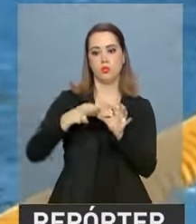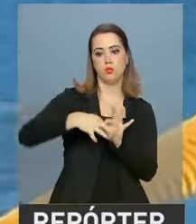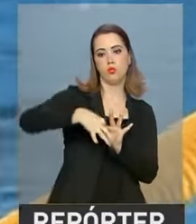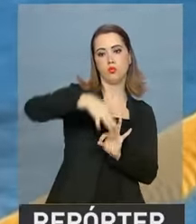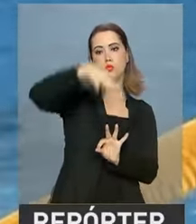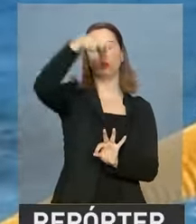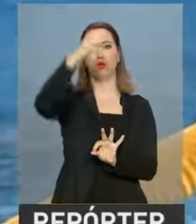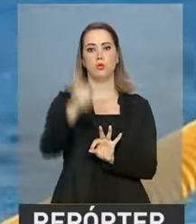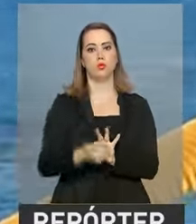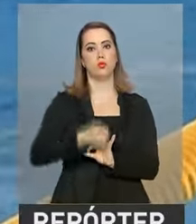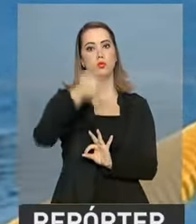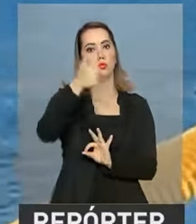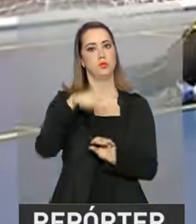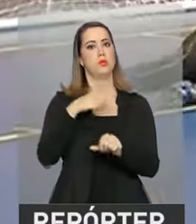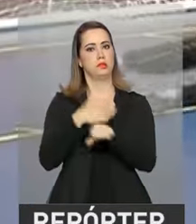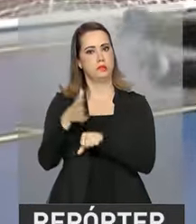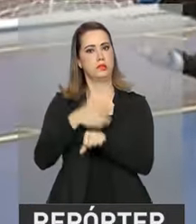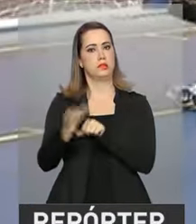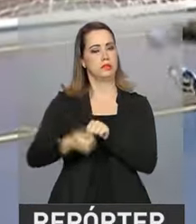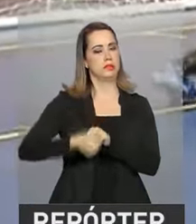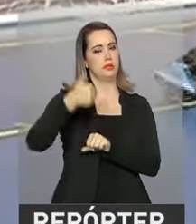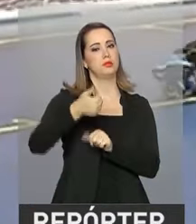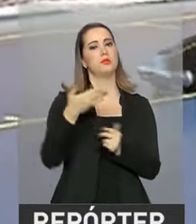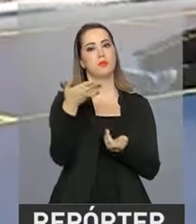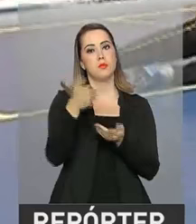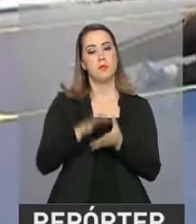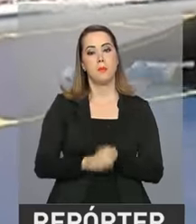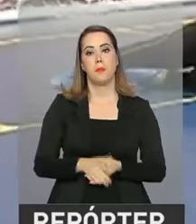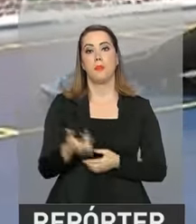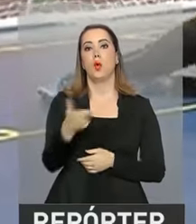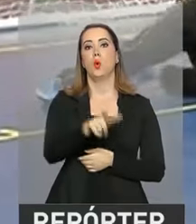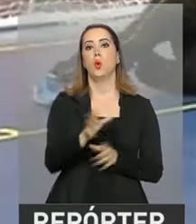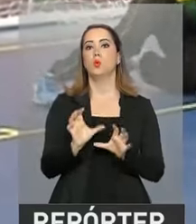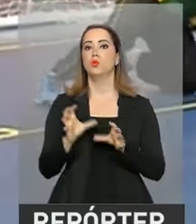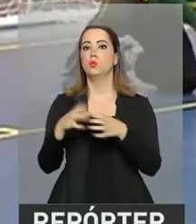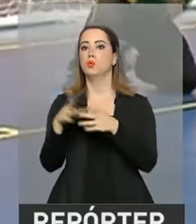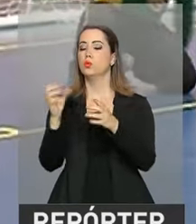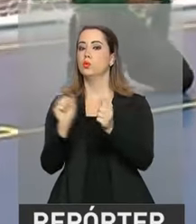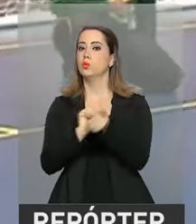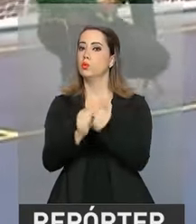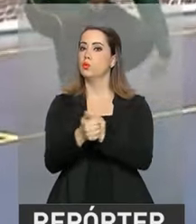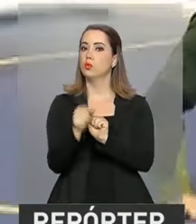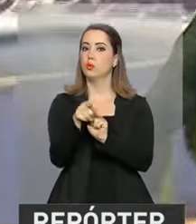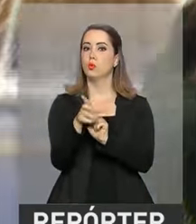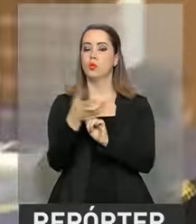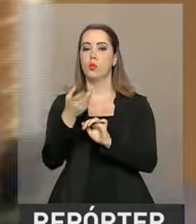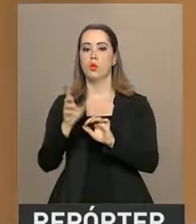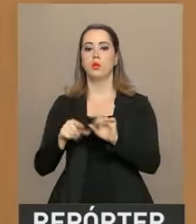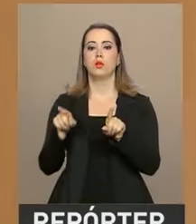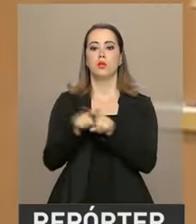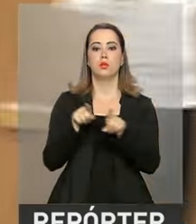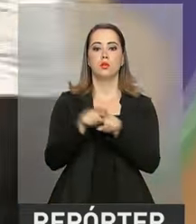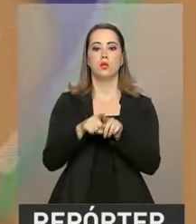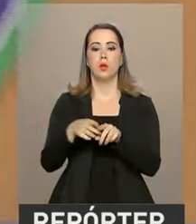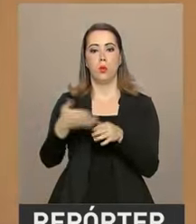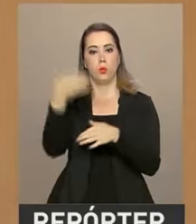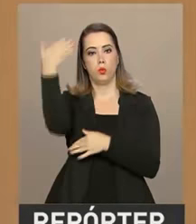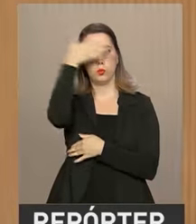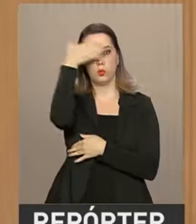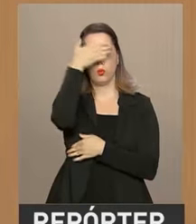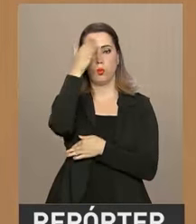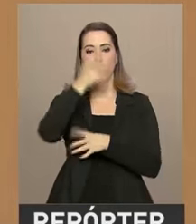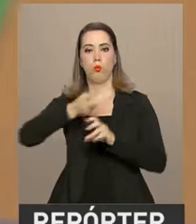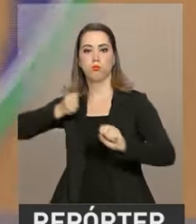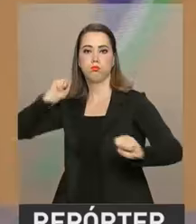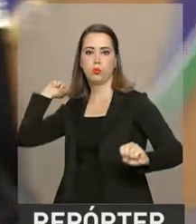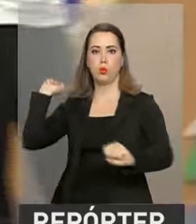para melhorar o desempenho. Outro esporte com grande chance de subir ao pódio é o goalball, desenvolvido exclusivamente